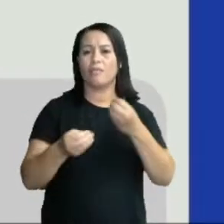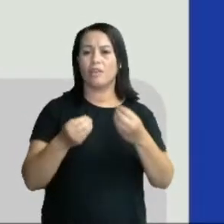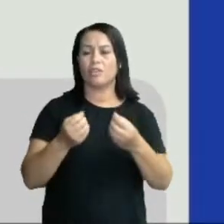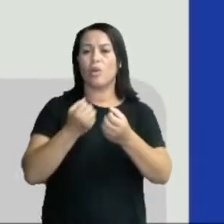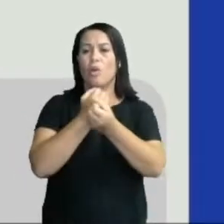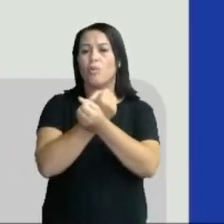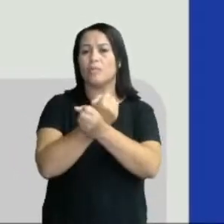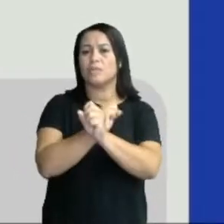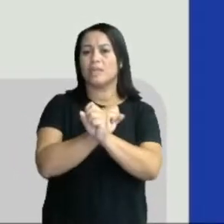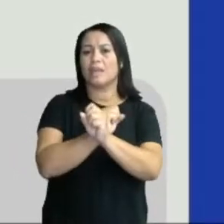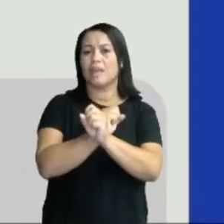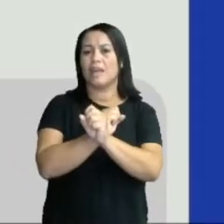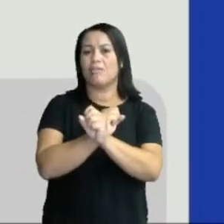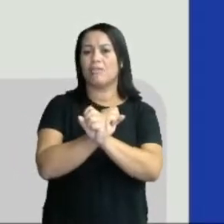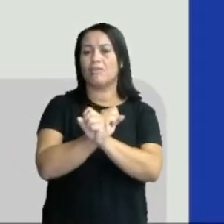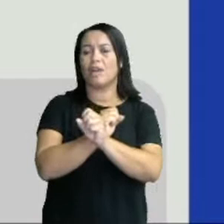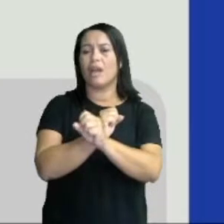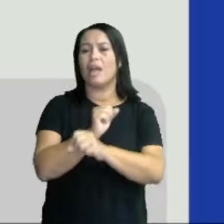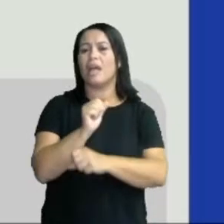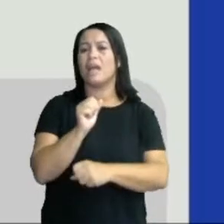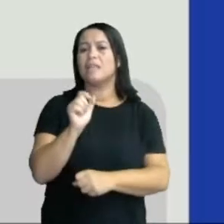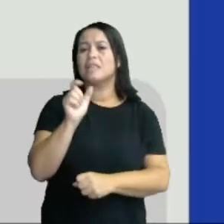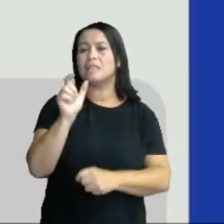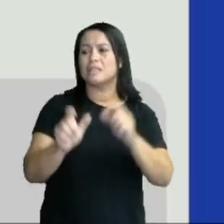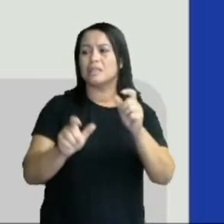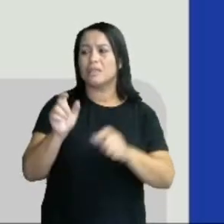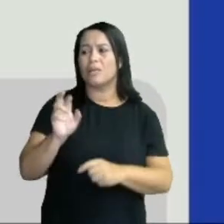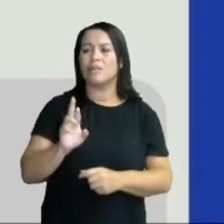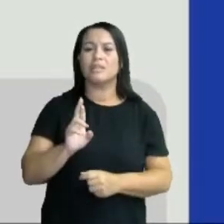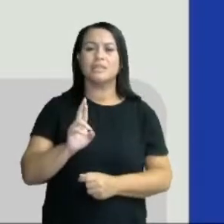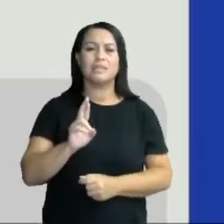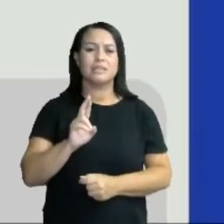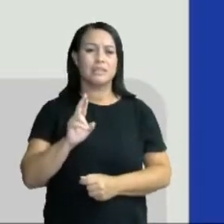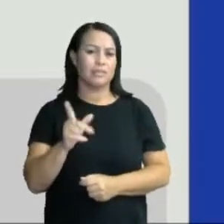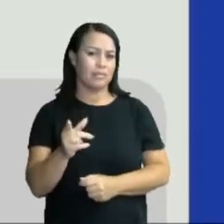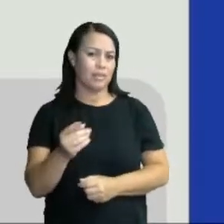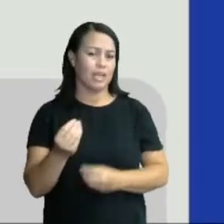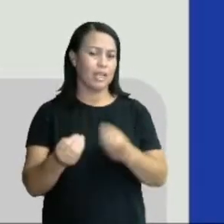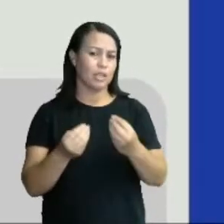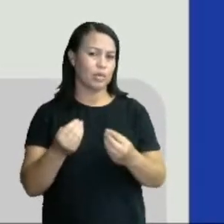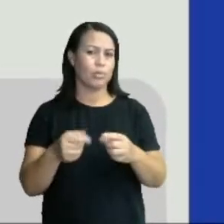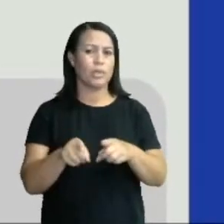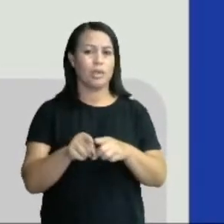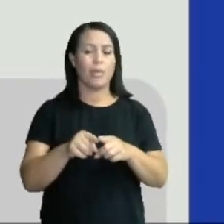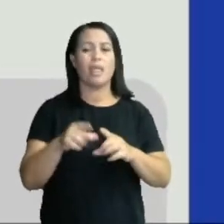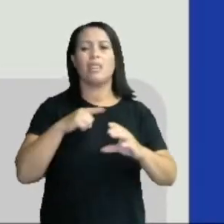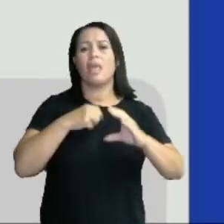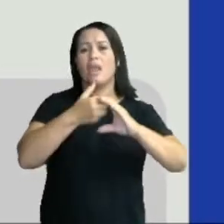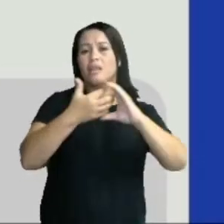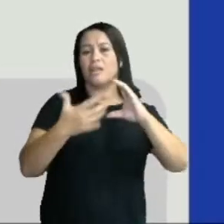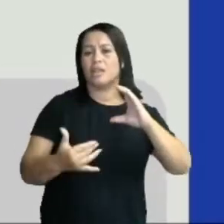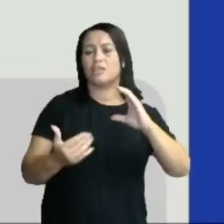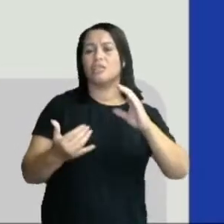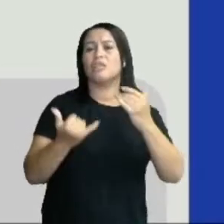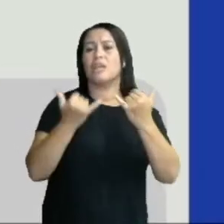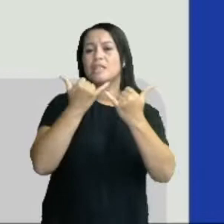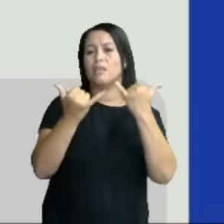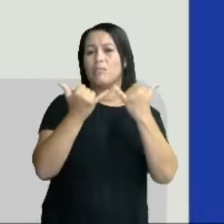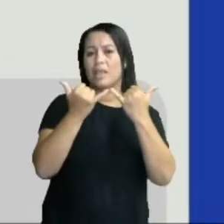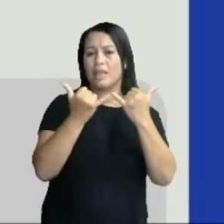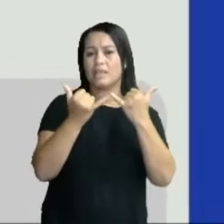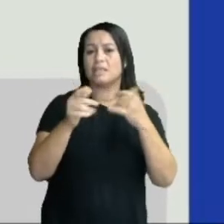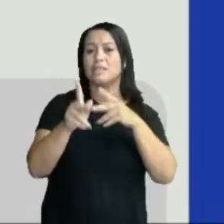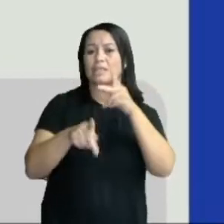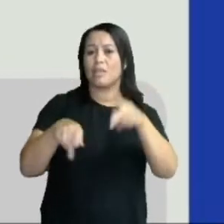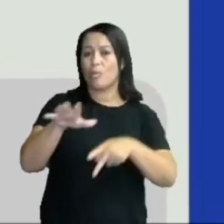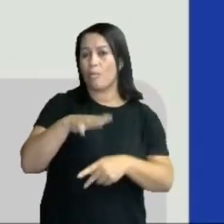eles são diferentes, eles são, e ao mesmo tempo semelhantes, né? Tem características semelhantes. Esse é o povo